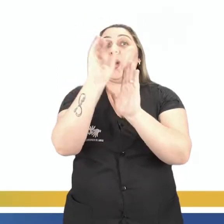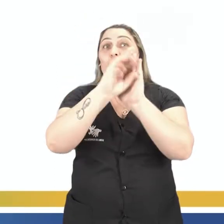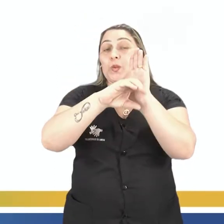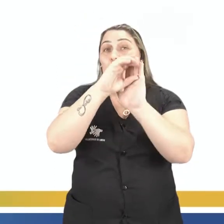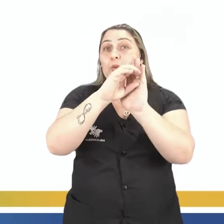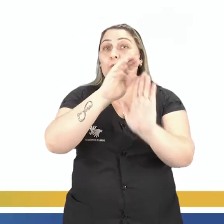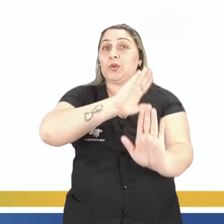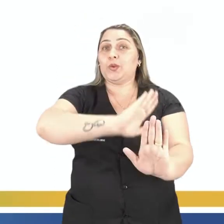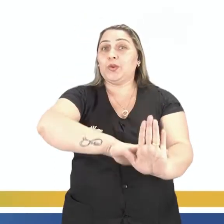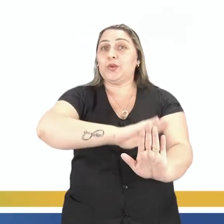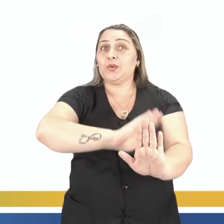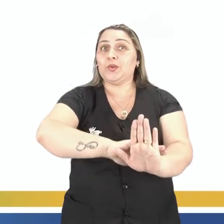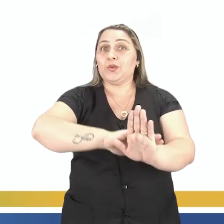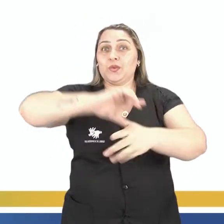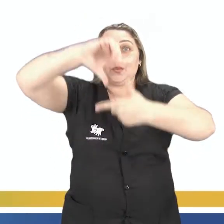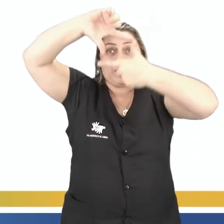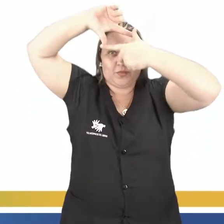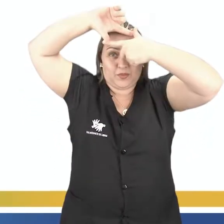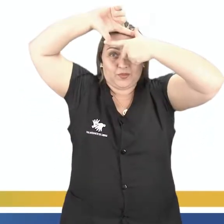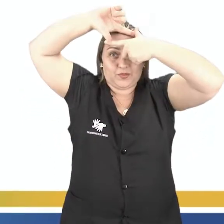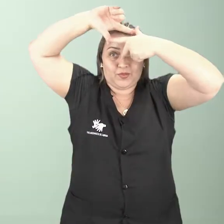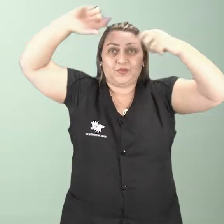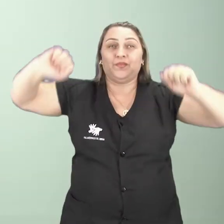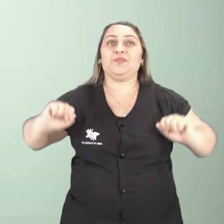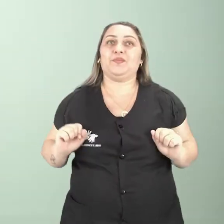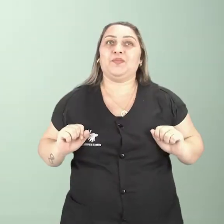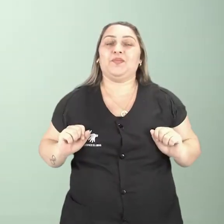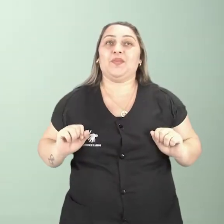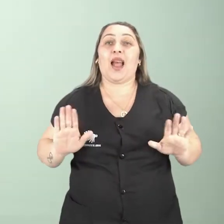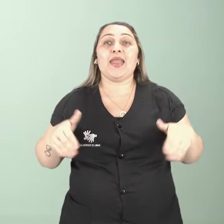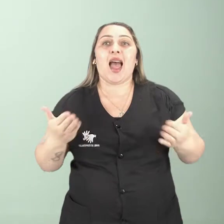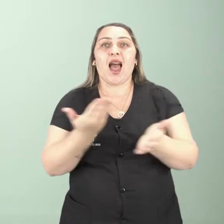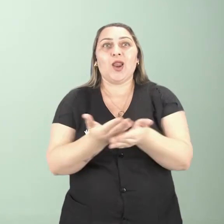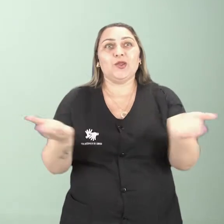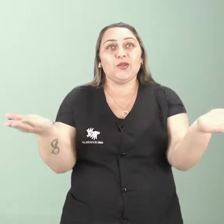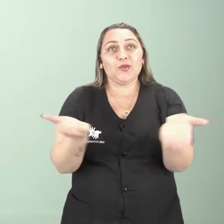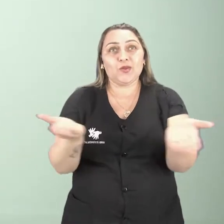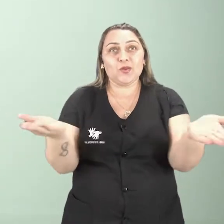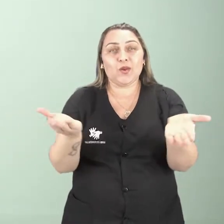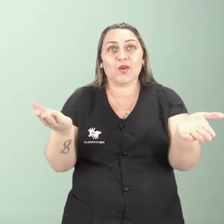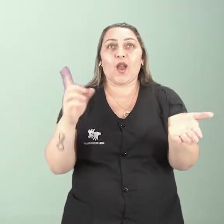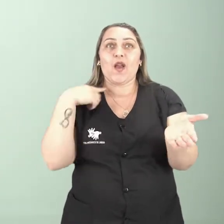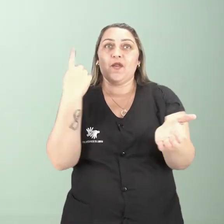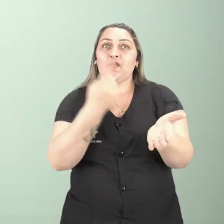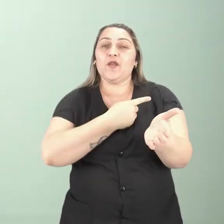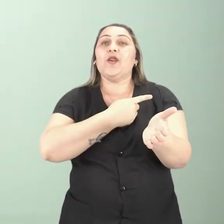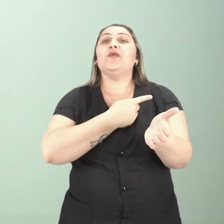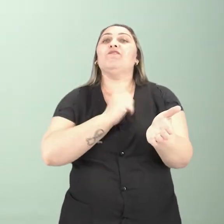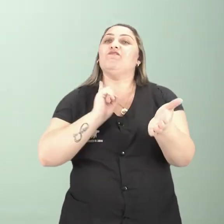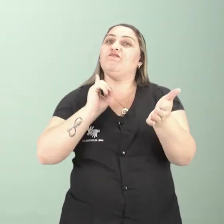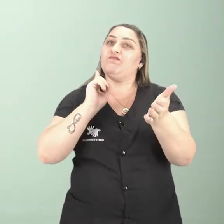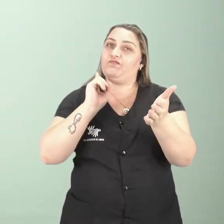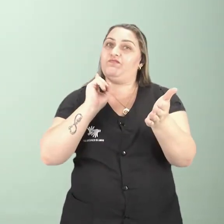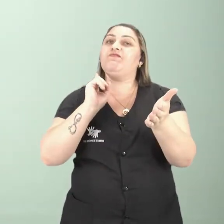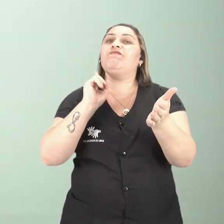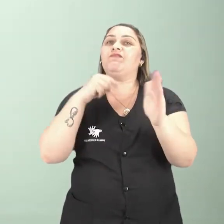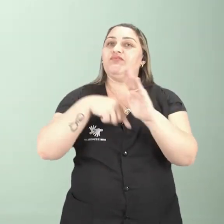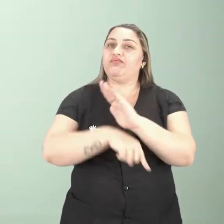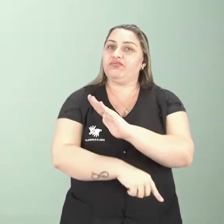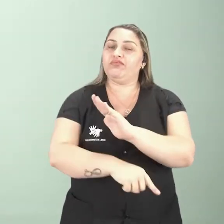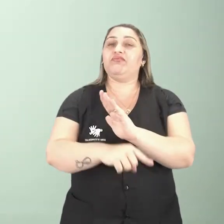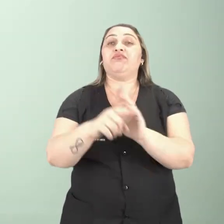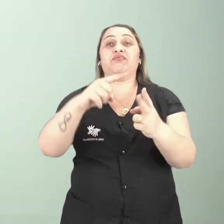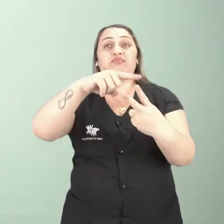de ideologia e alienação. Então, na aula de hoje, nós vamos ver fundamentalmente